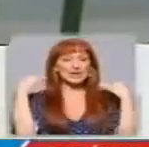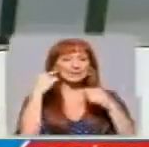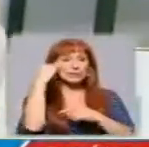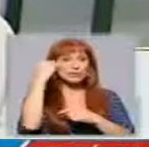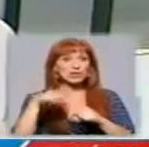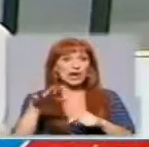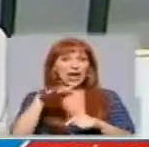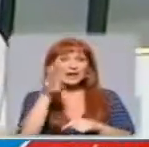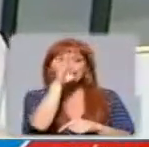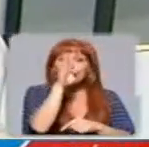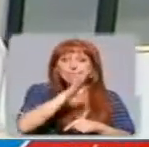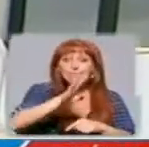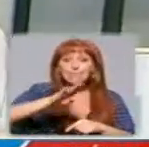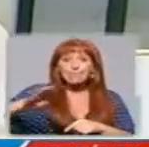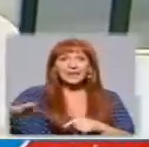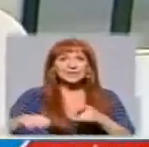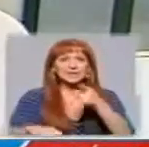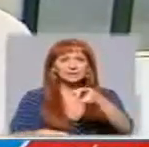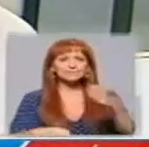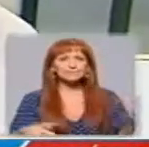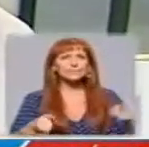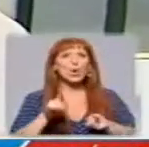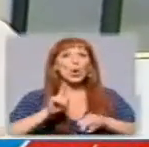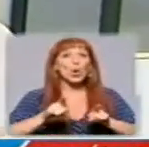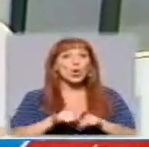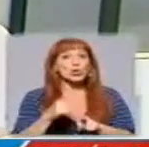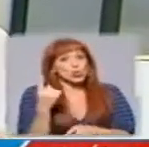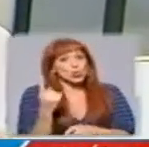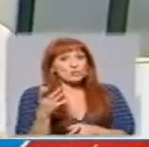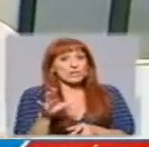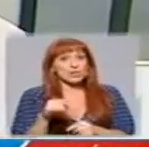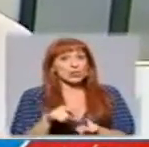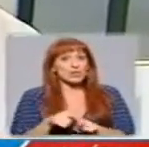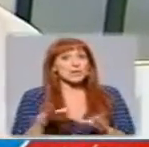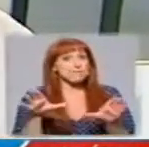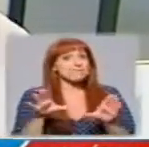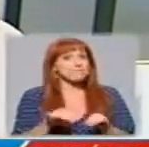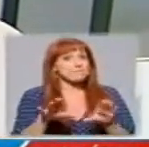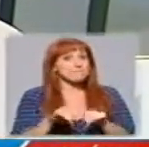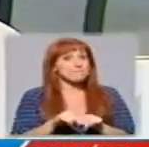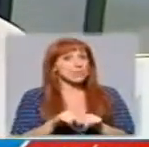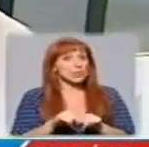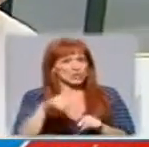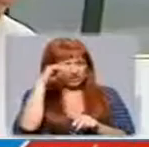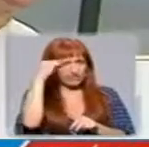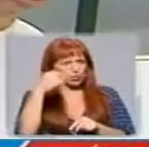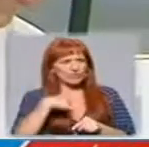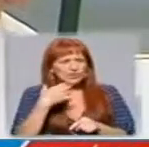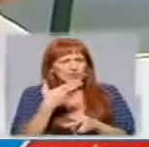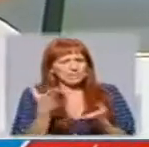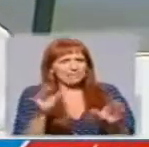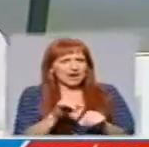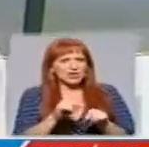treinar também da parte prática que é uma daquelas que nós teremos mais dificuldades